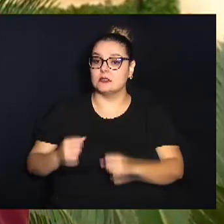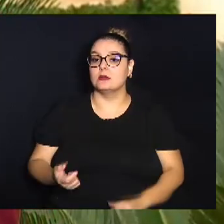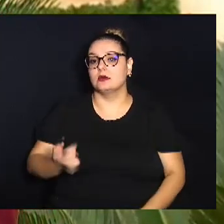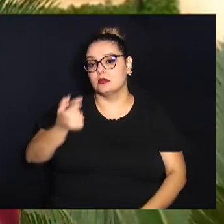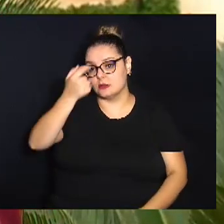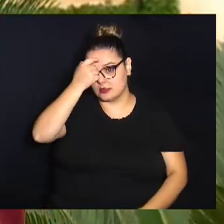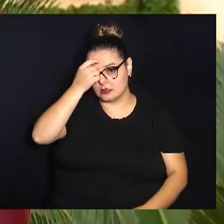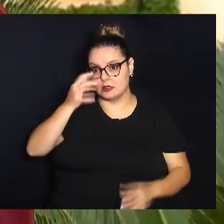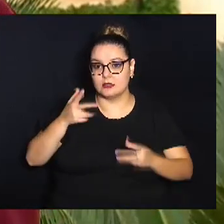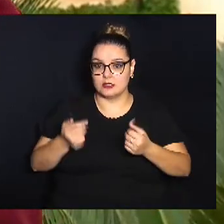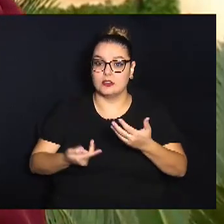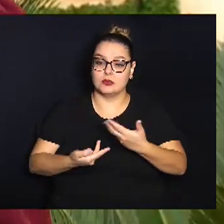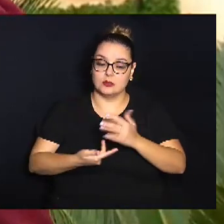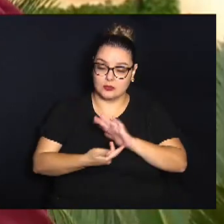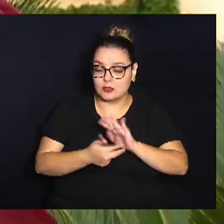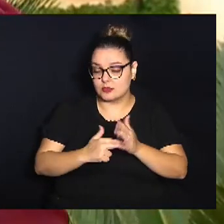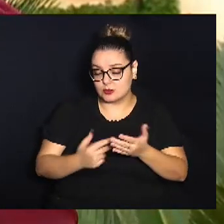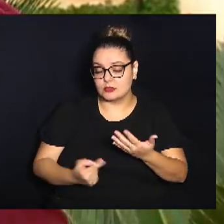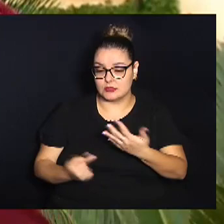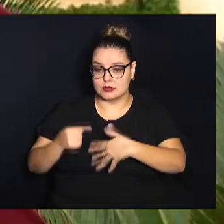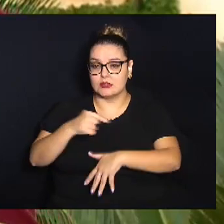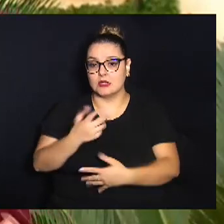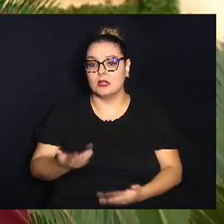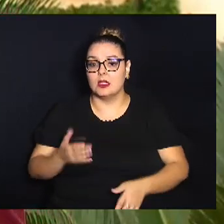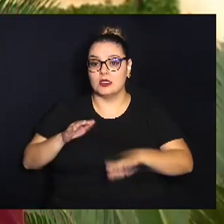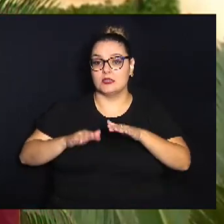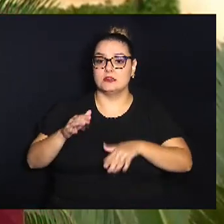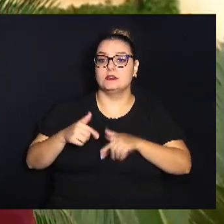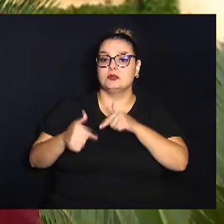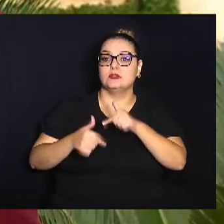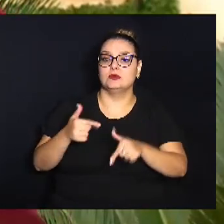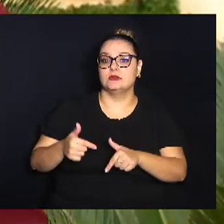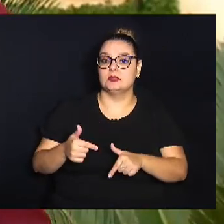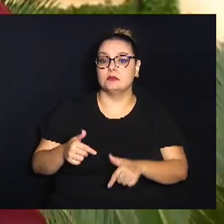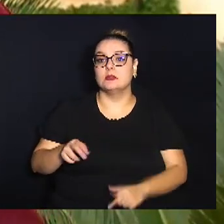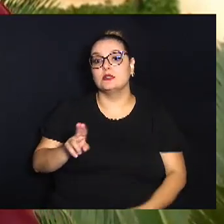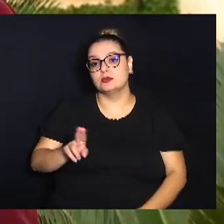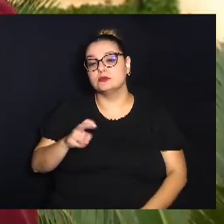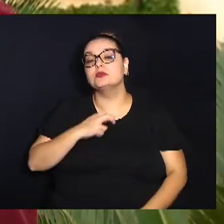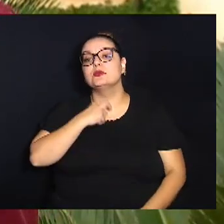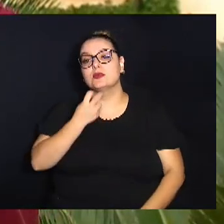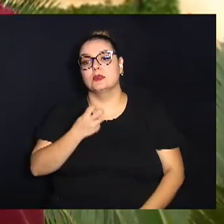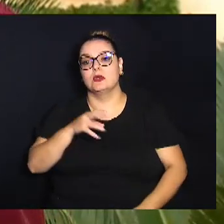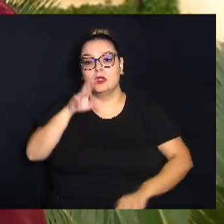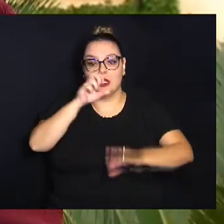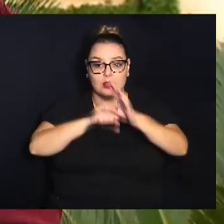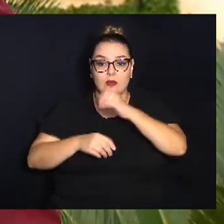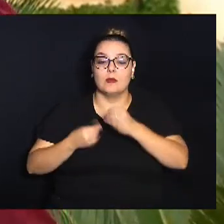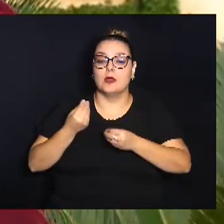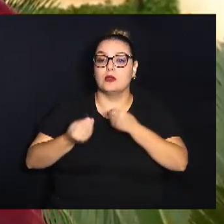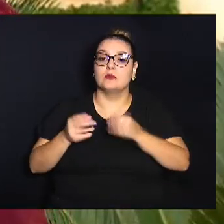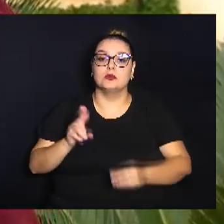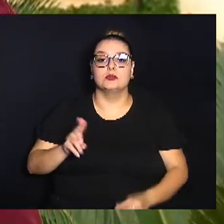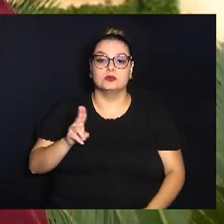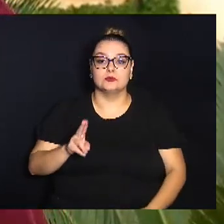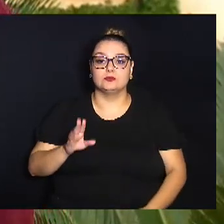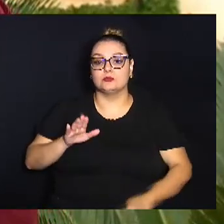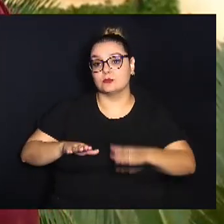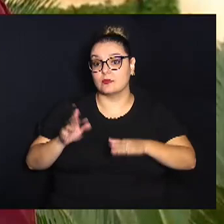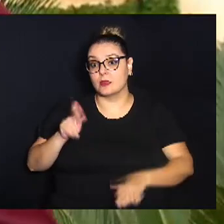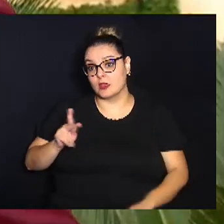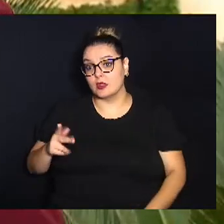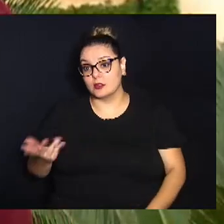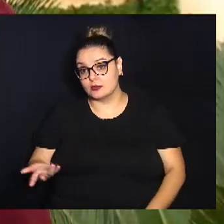em todos os sentidos. Então, assim, às vezes até o trabalho utiliza muito a voz, né? Então tem que até aprender o como utilizar essa voz. Às vezes um professor, né?